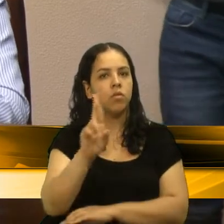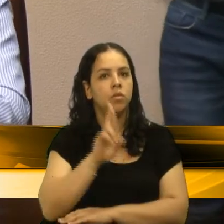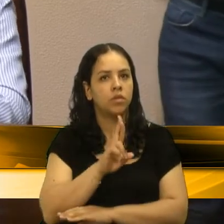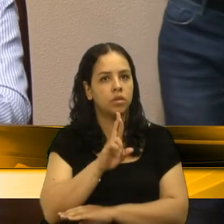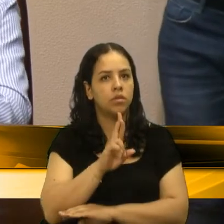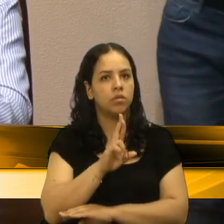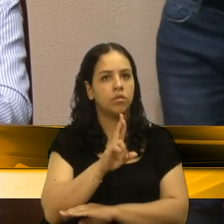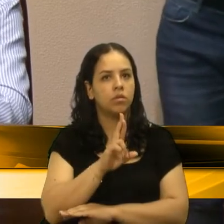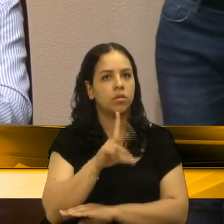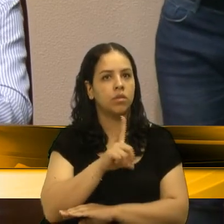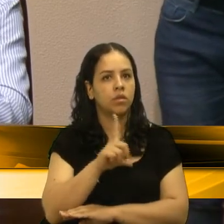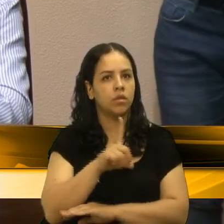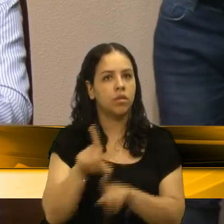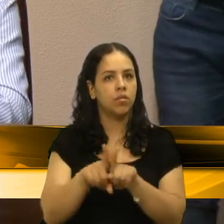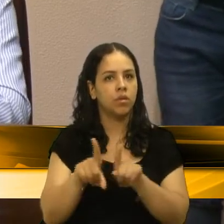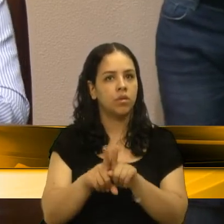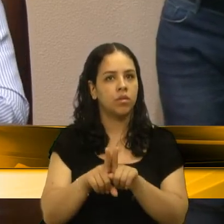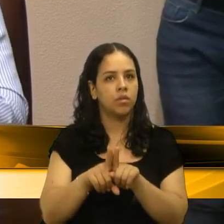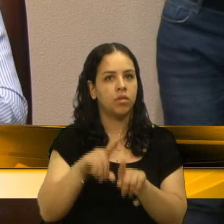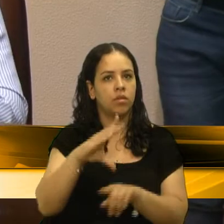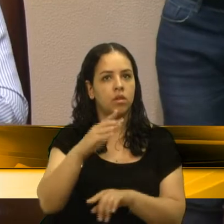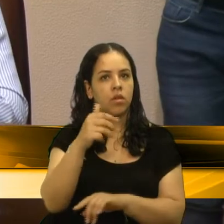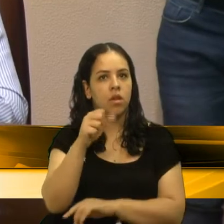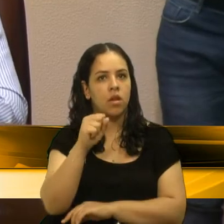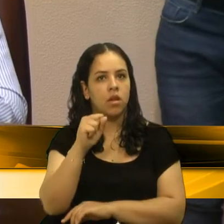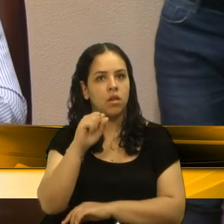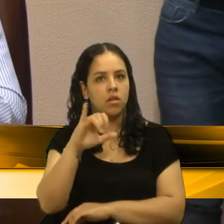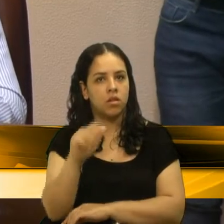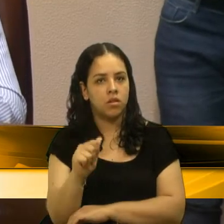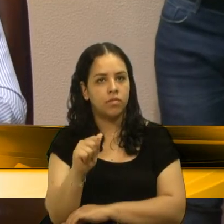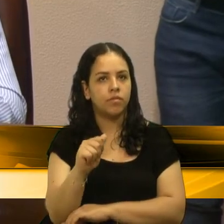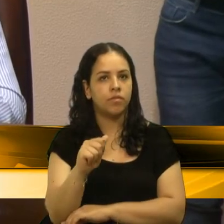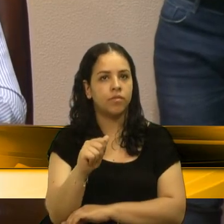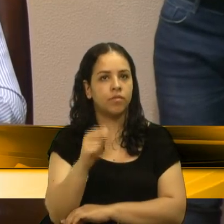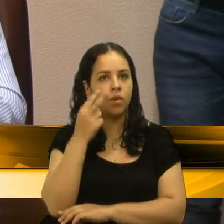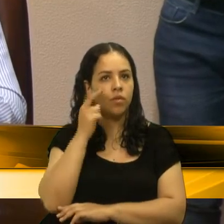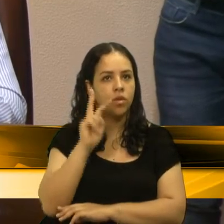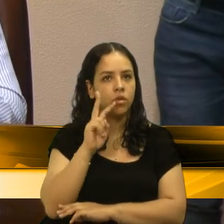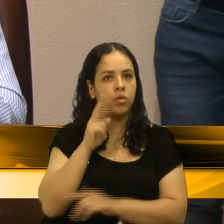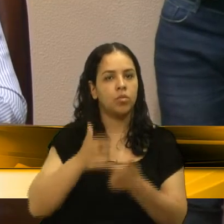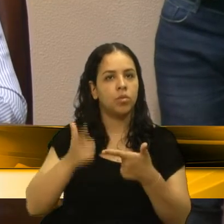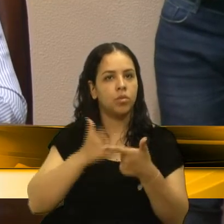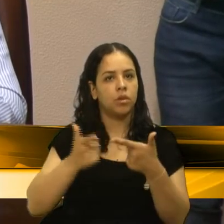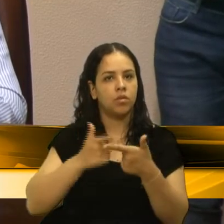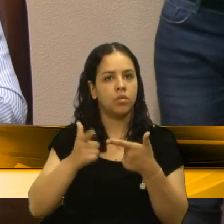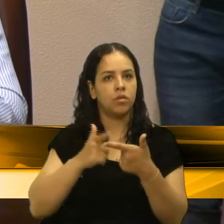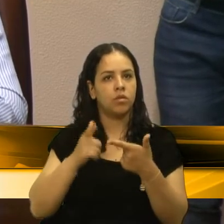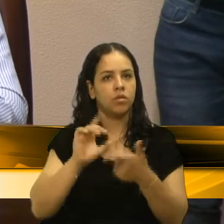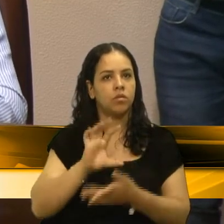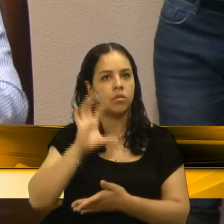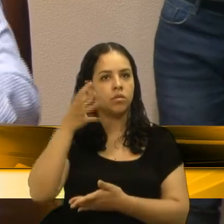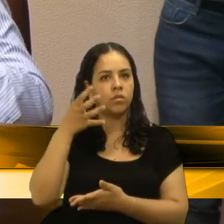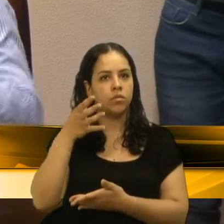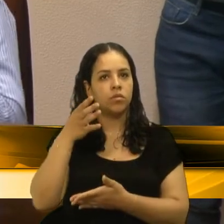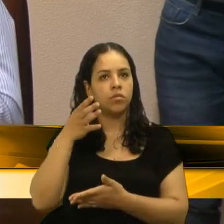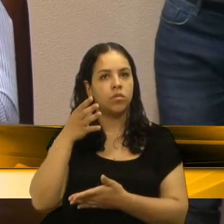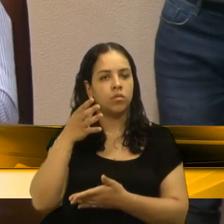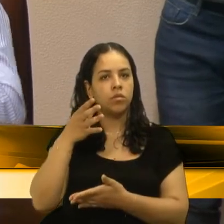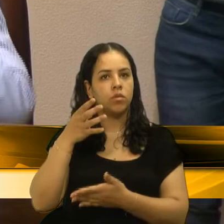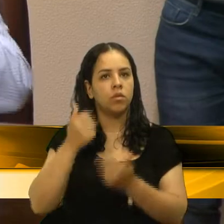está em consignação. Doutora Cássia, aí eu vejo o prejuízo que está causando a falta do assessor jurídico,